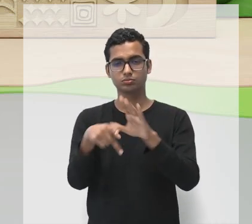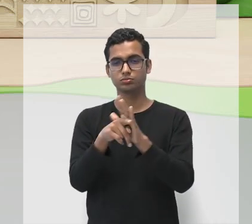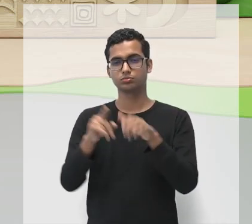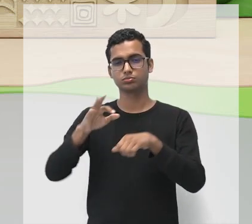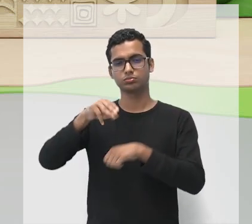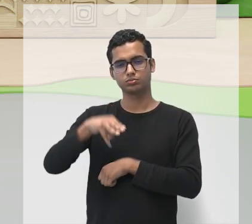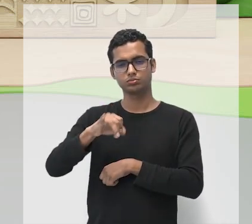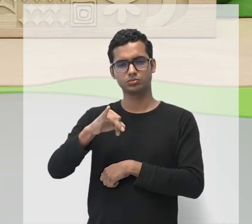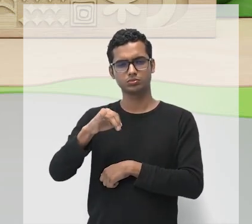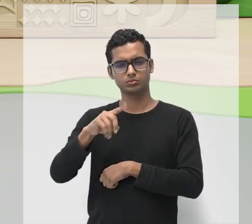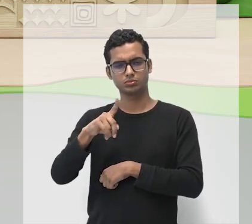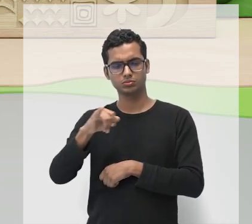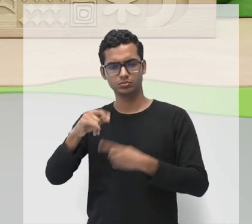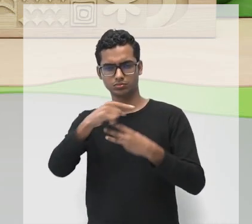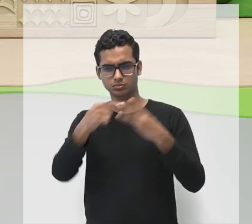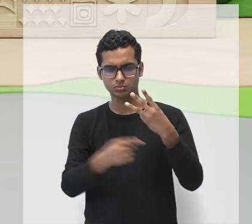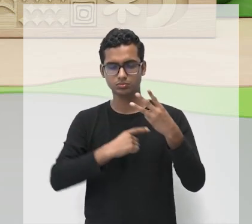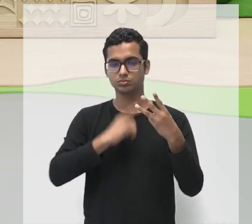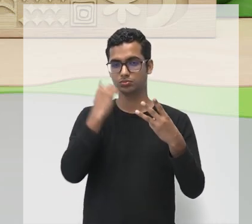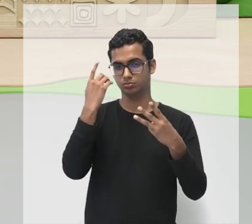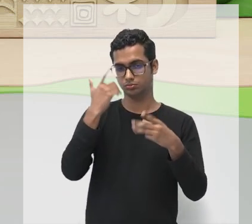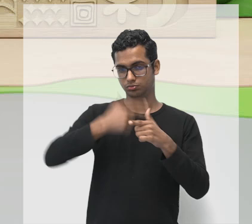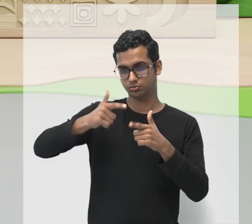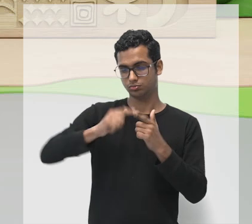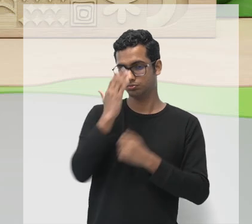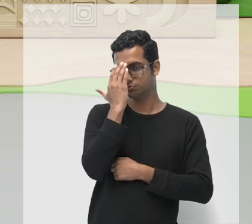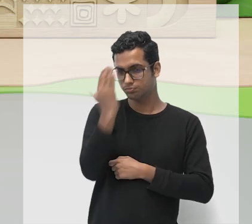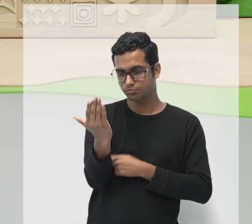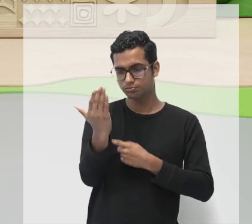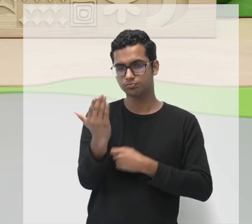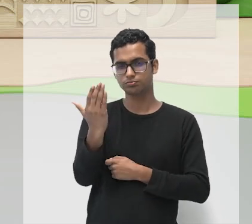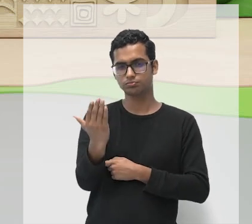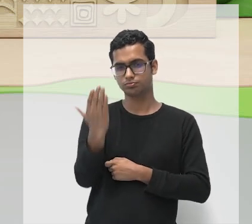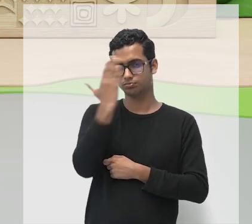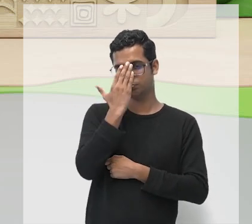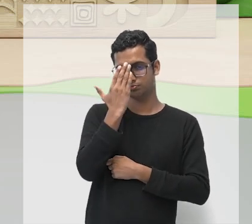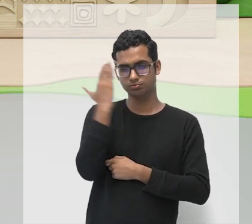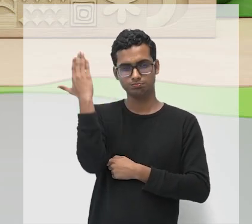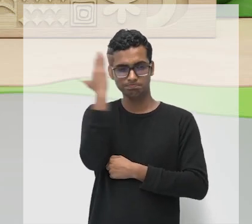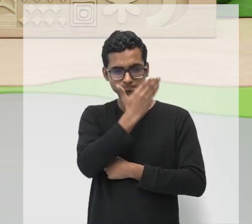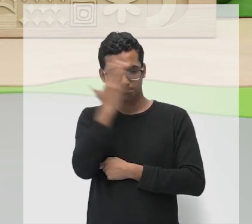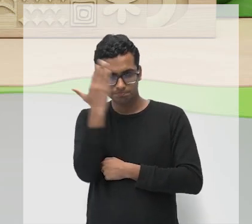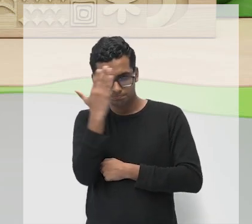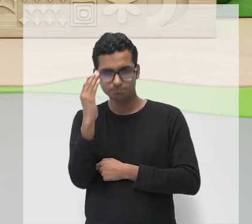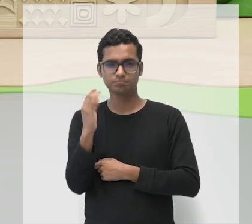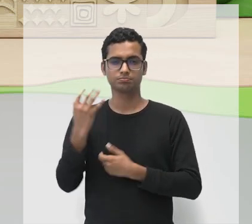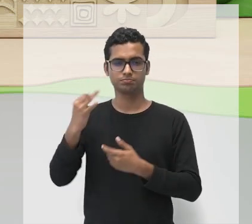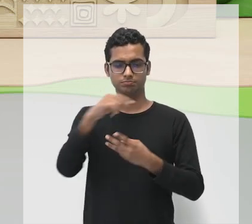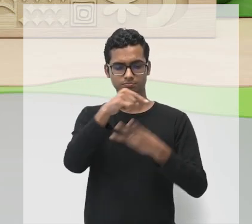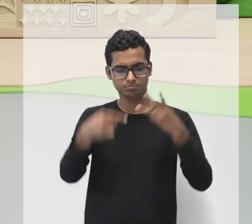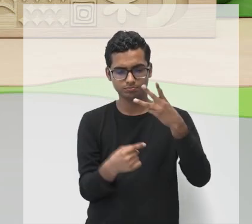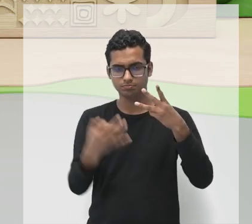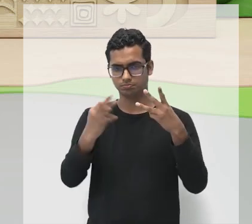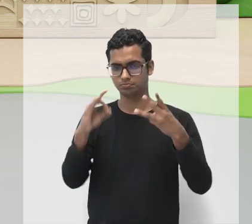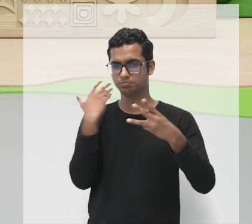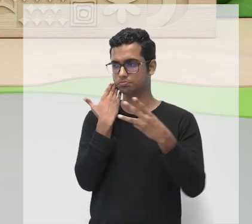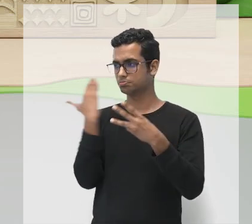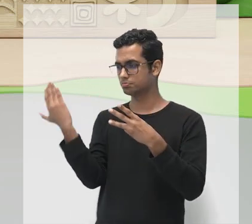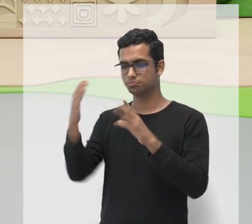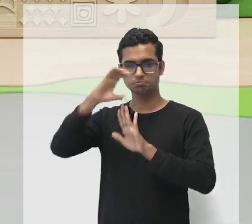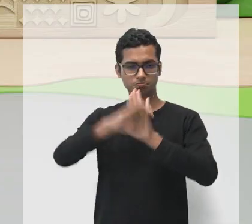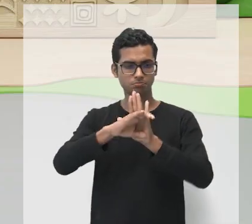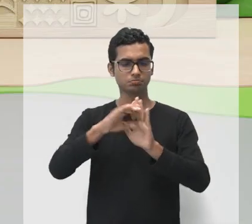miopia, hipermetropia e o astigmatismo. Então, a gente vai começar aí falando sobre conceito. Antes de